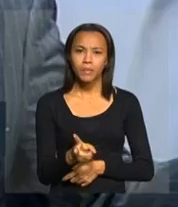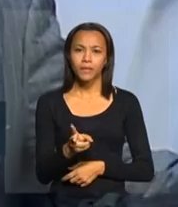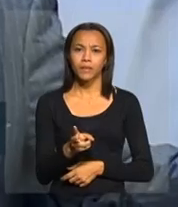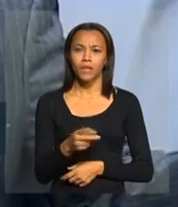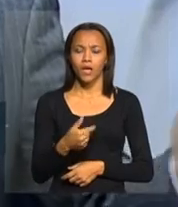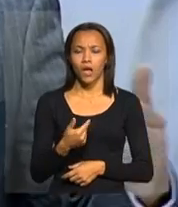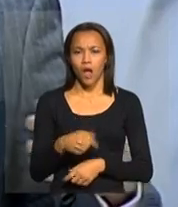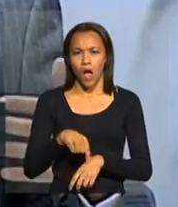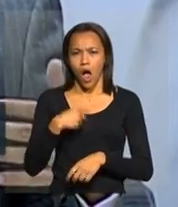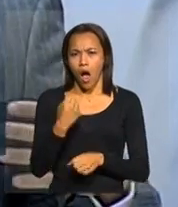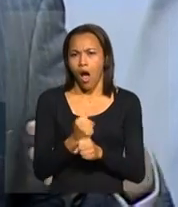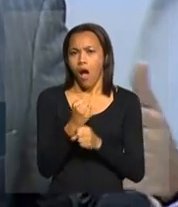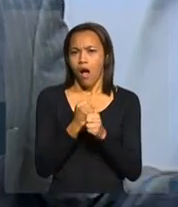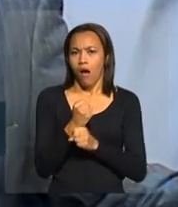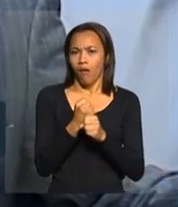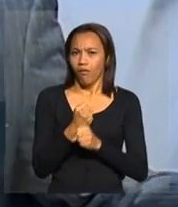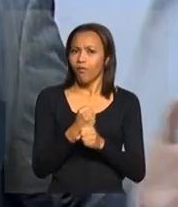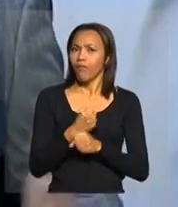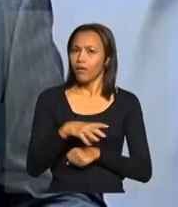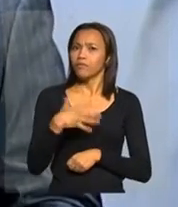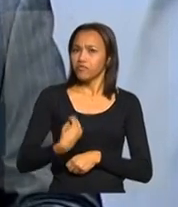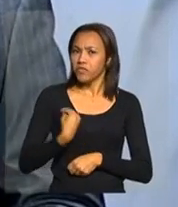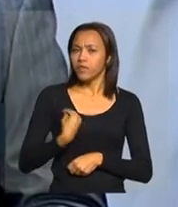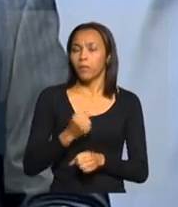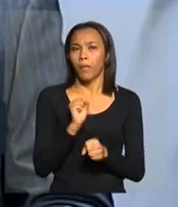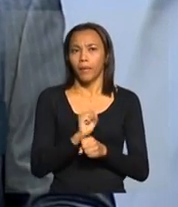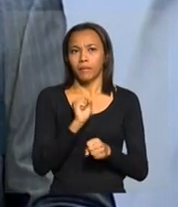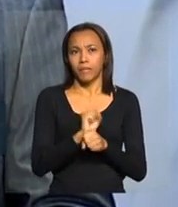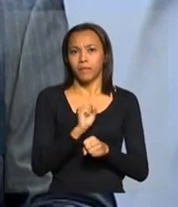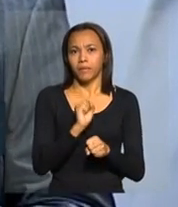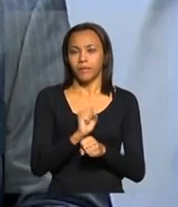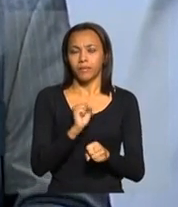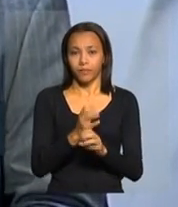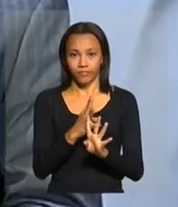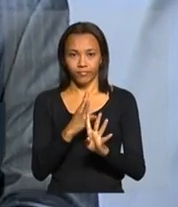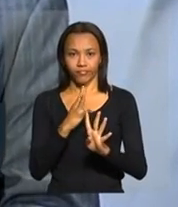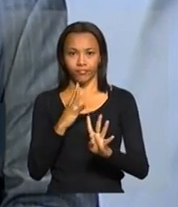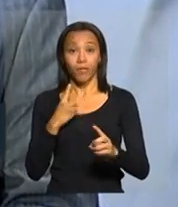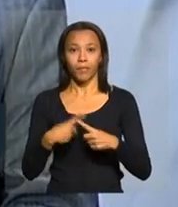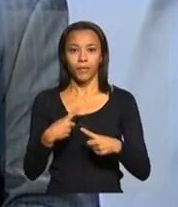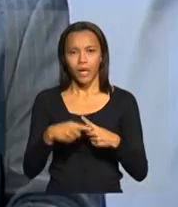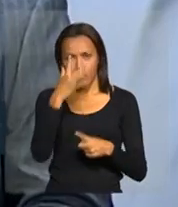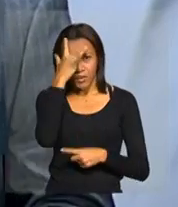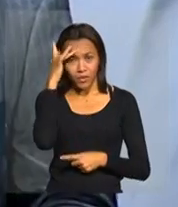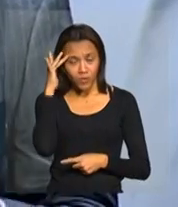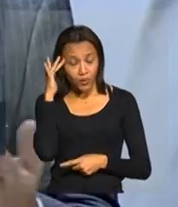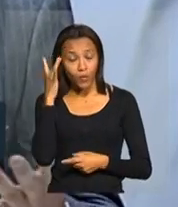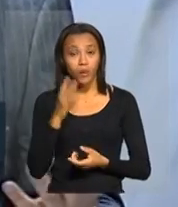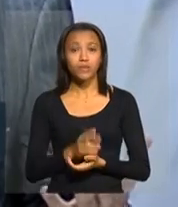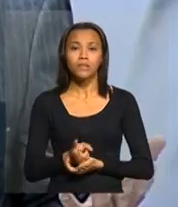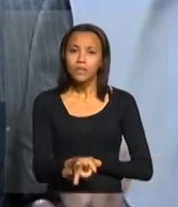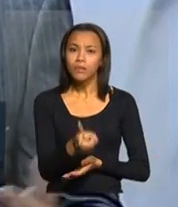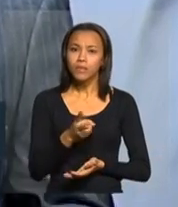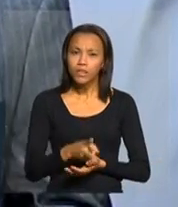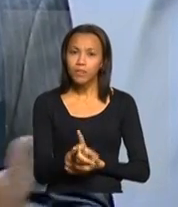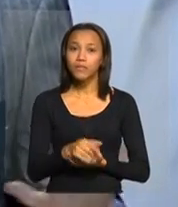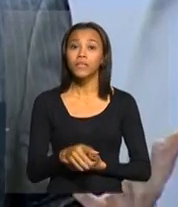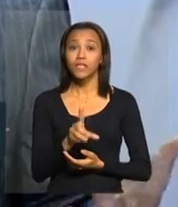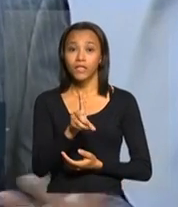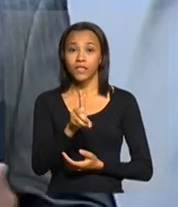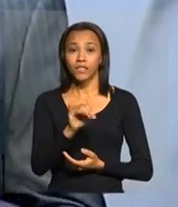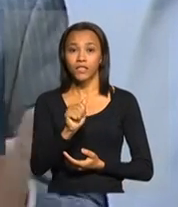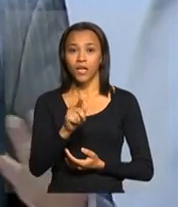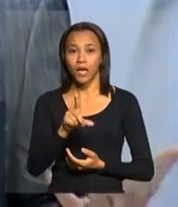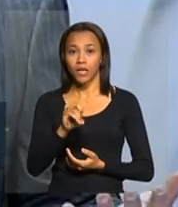mais longo, com a sobrevida mais longa mesmo na fila de espera, porque a pessoa fica mantida através de diálise, né?